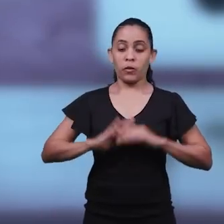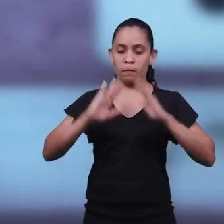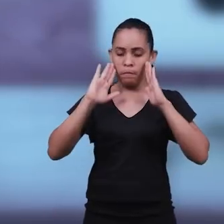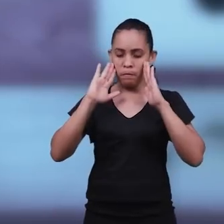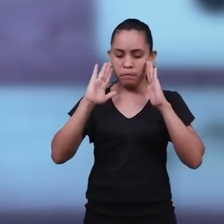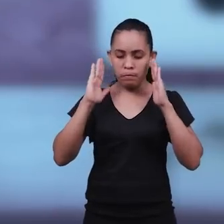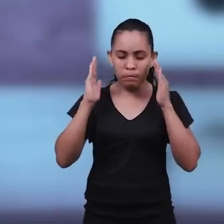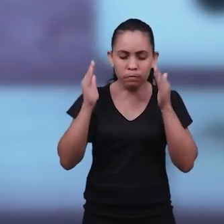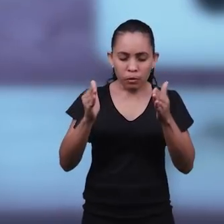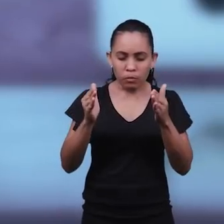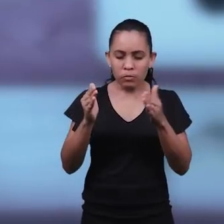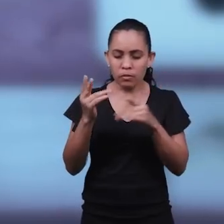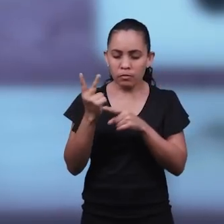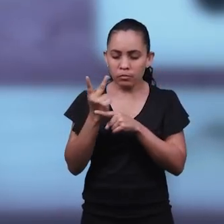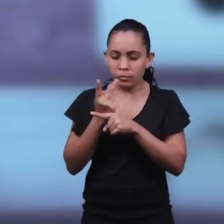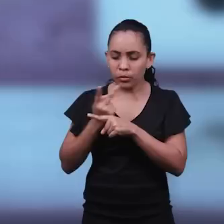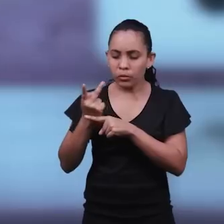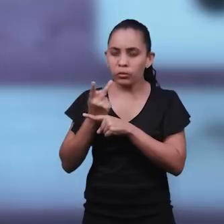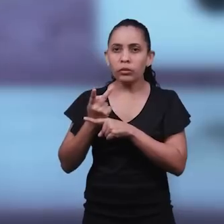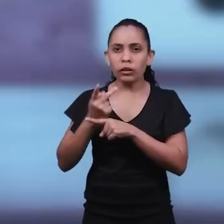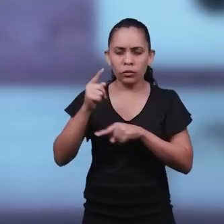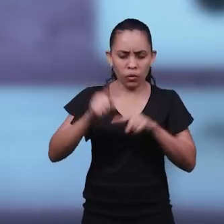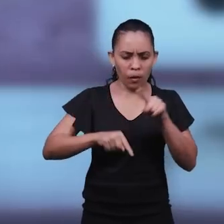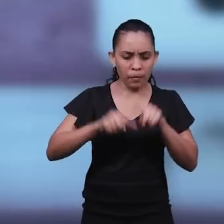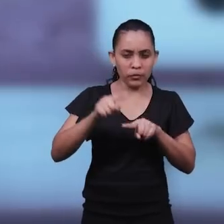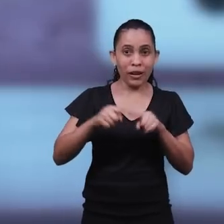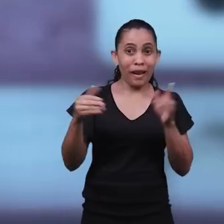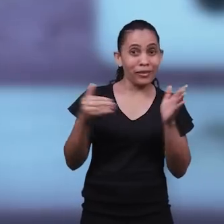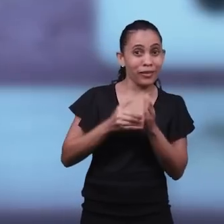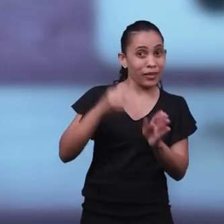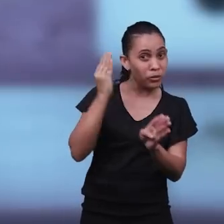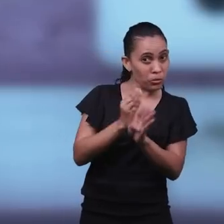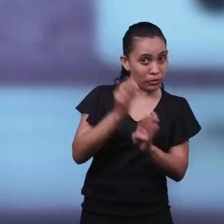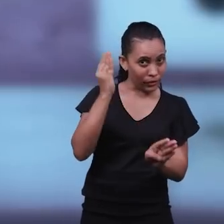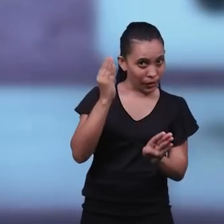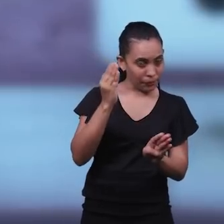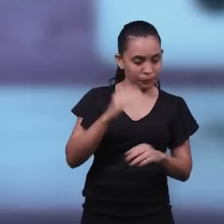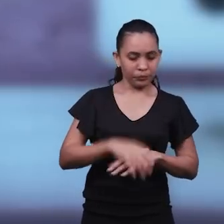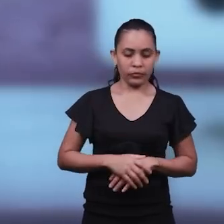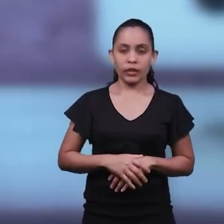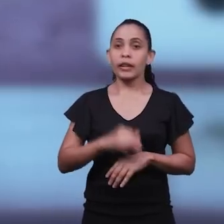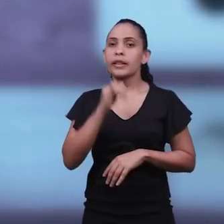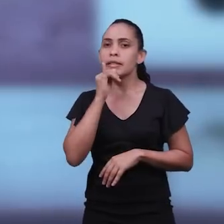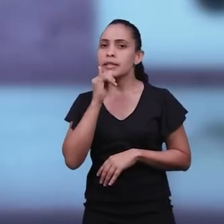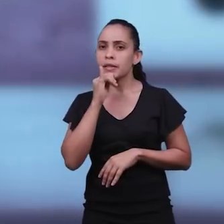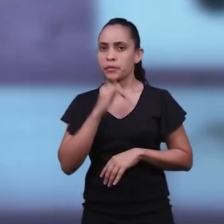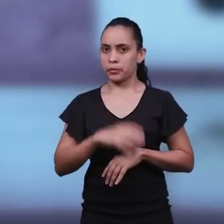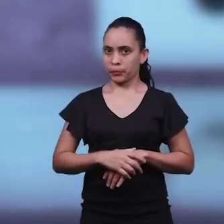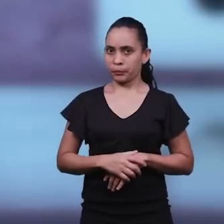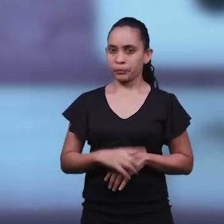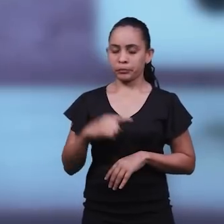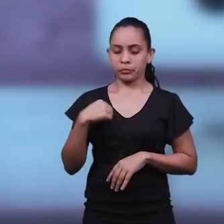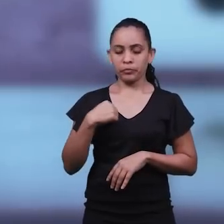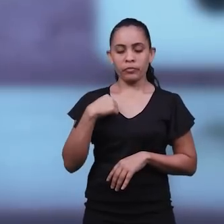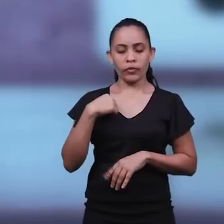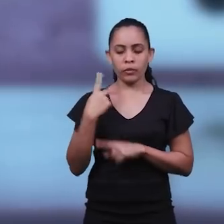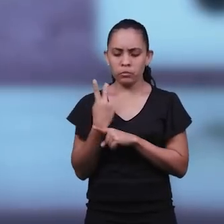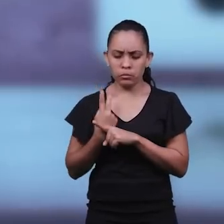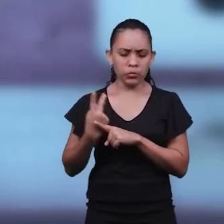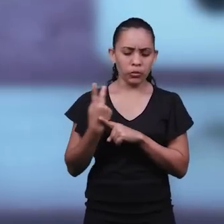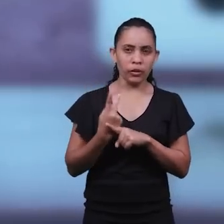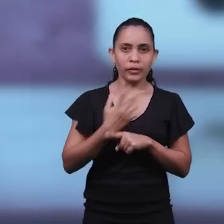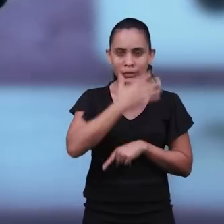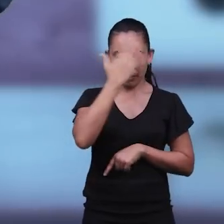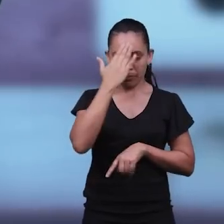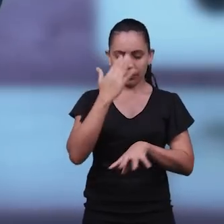o foco à procura de algum objeto até encontrá-lo. Por exemplo, quando procuramos algo que